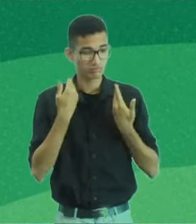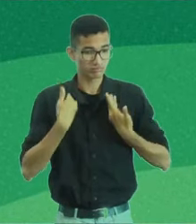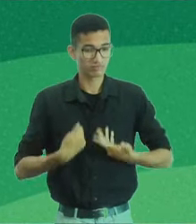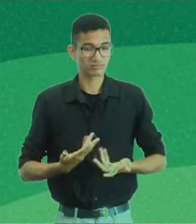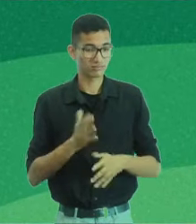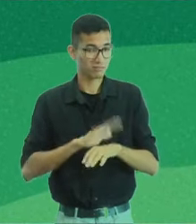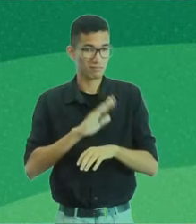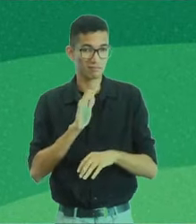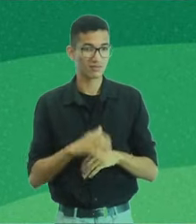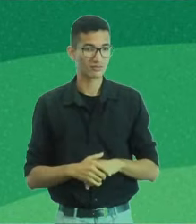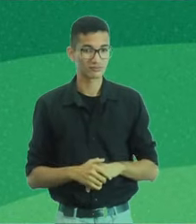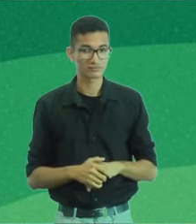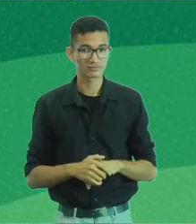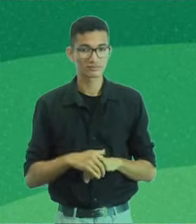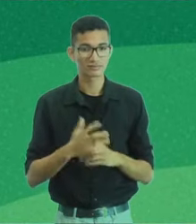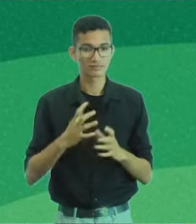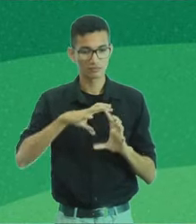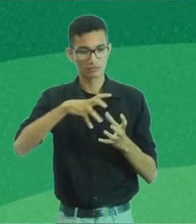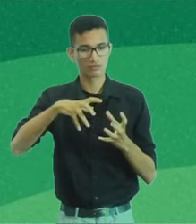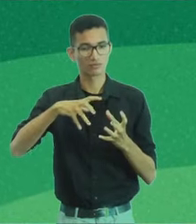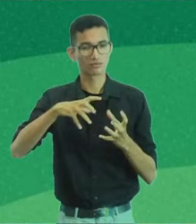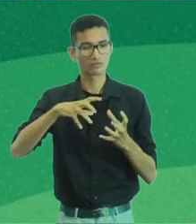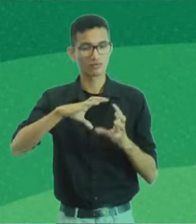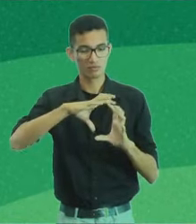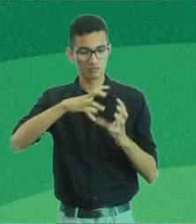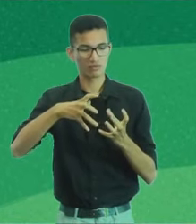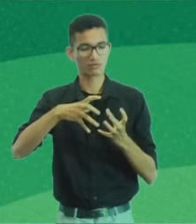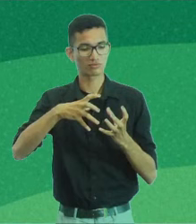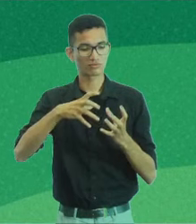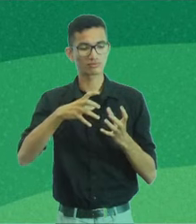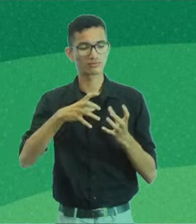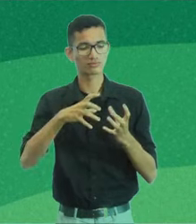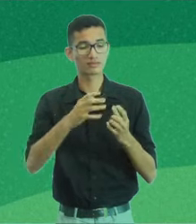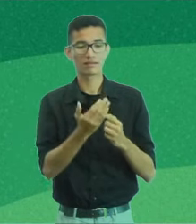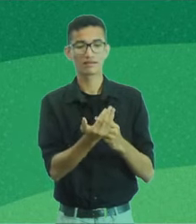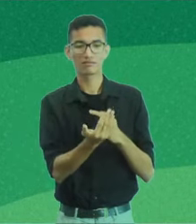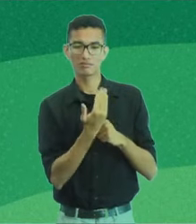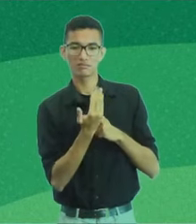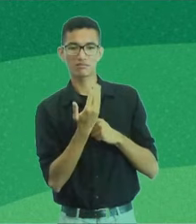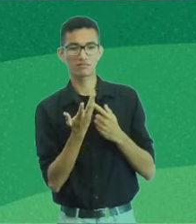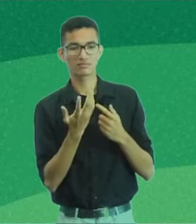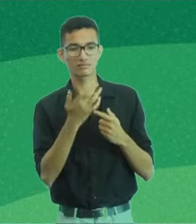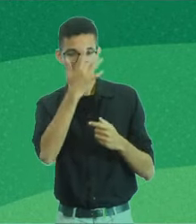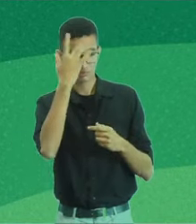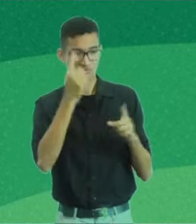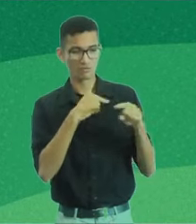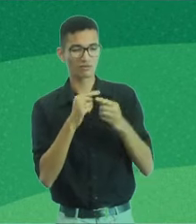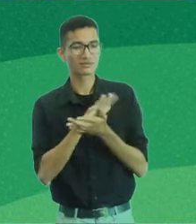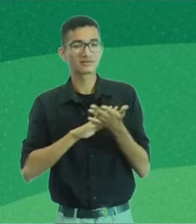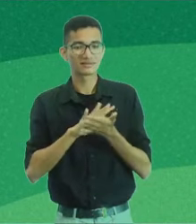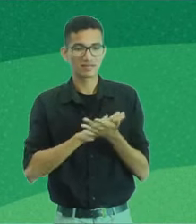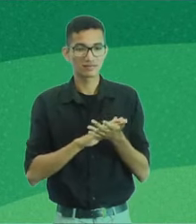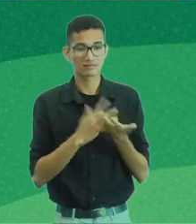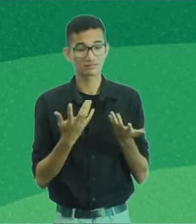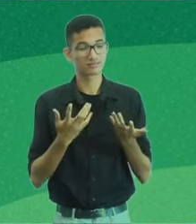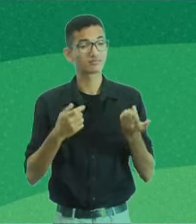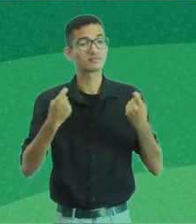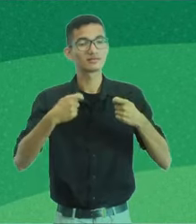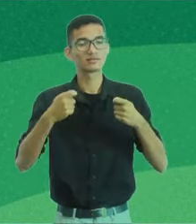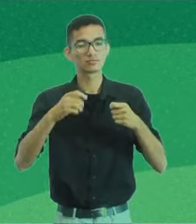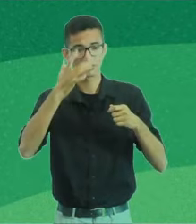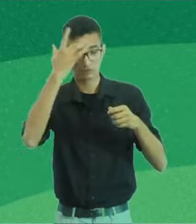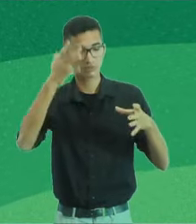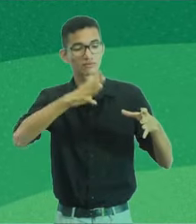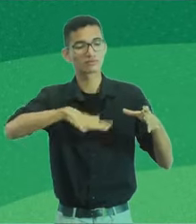tipo o mundo foi feito para mim sabe então a gente precisa ocupar os espaços junto